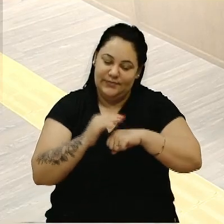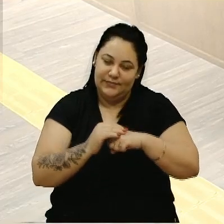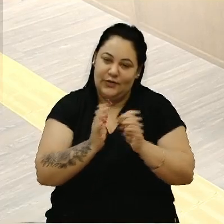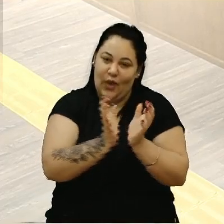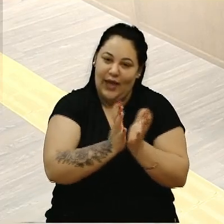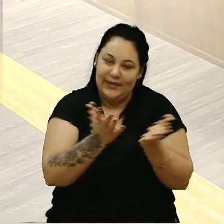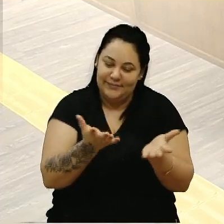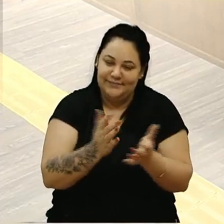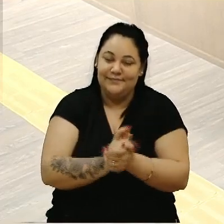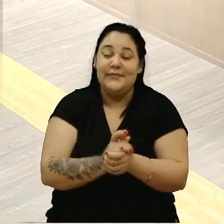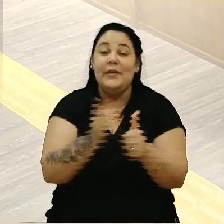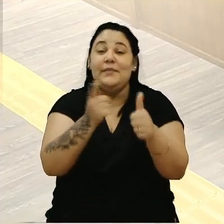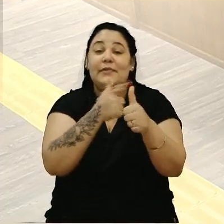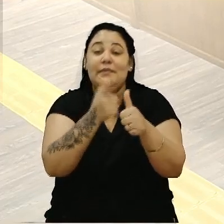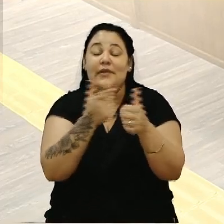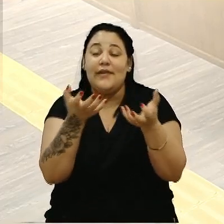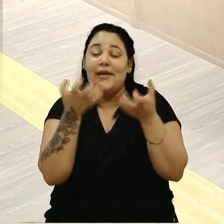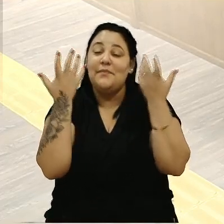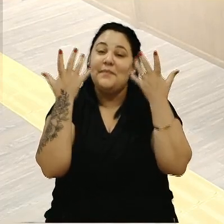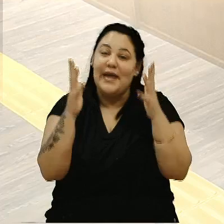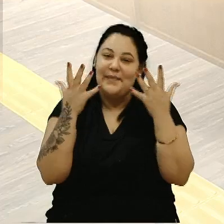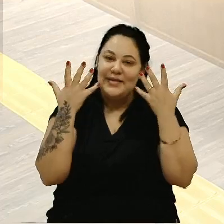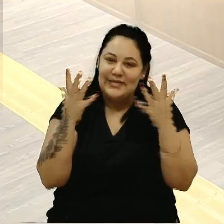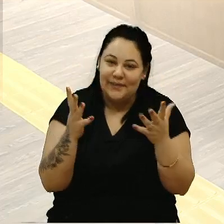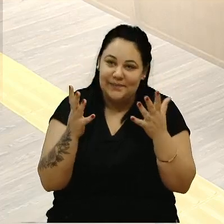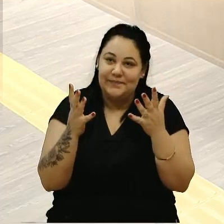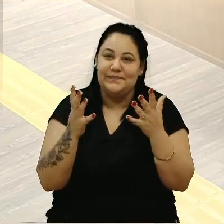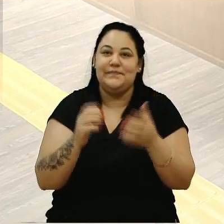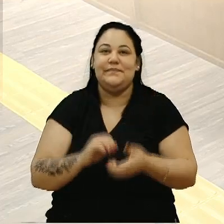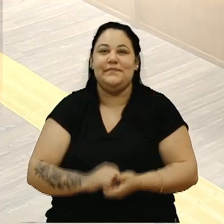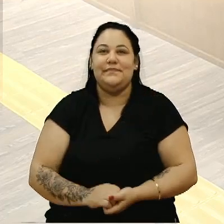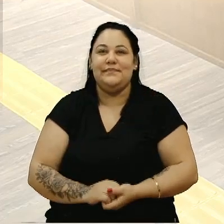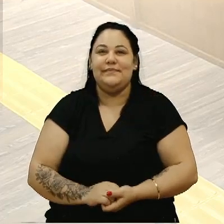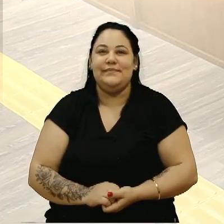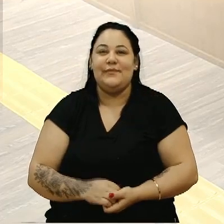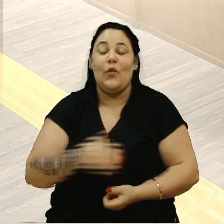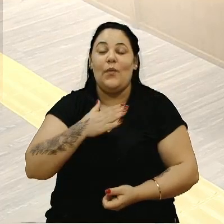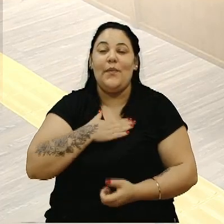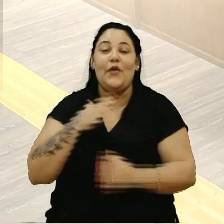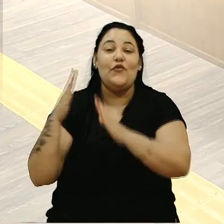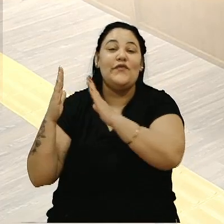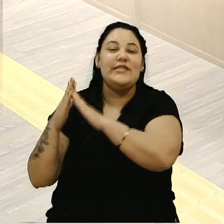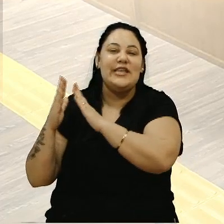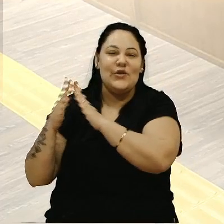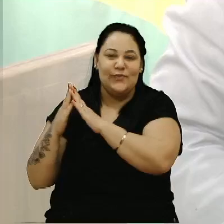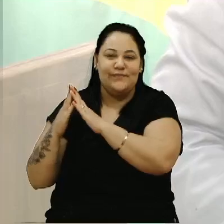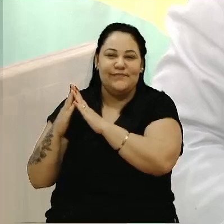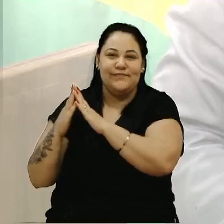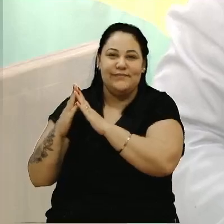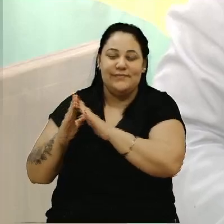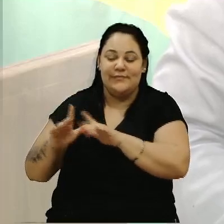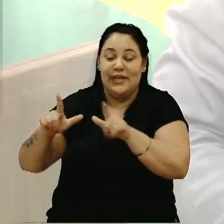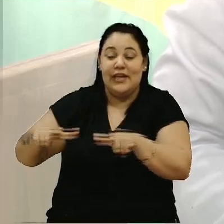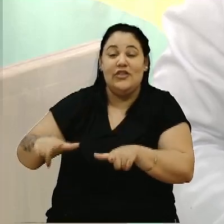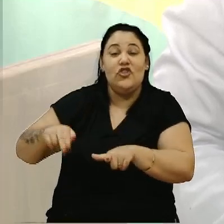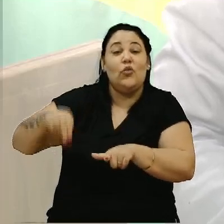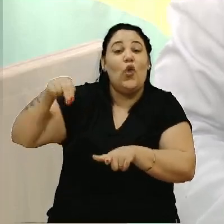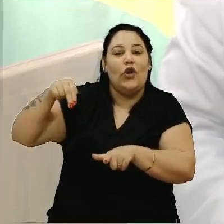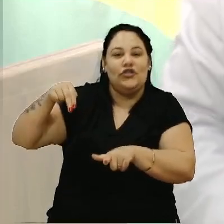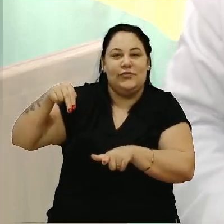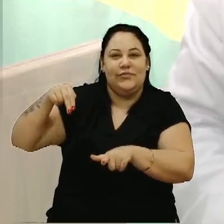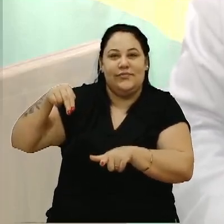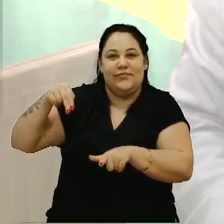primeiro quero parabenizar o meu vizinho na Zona Norte,